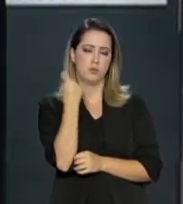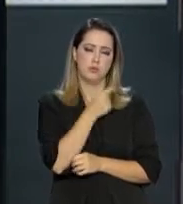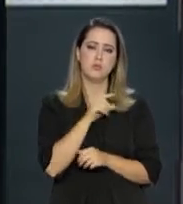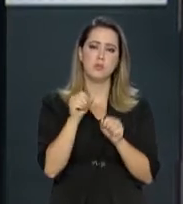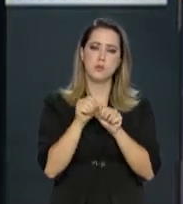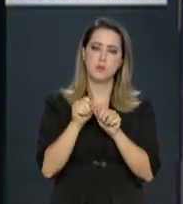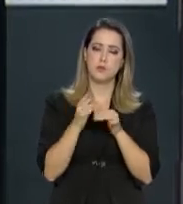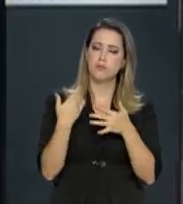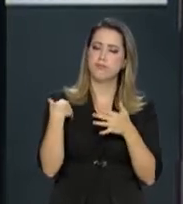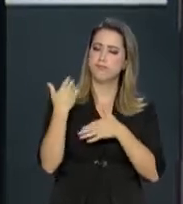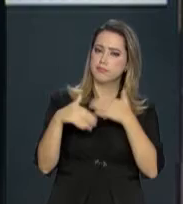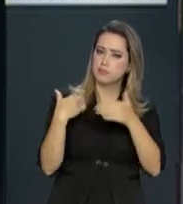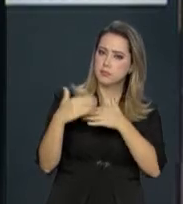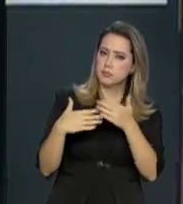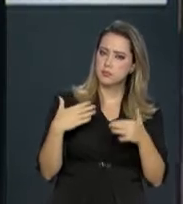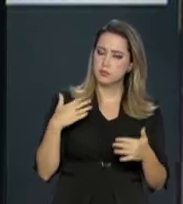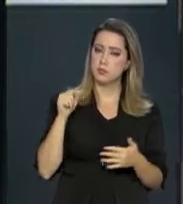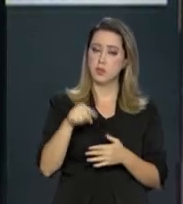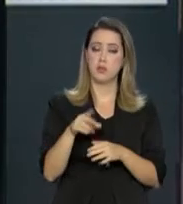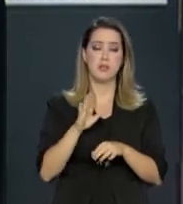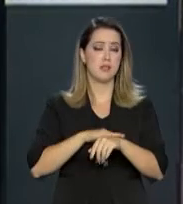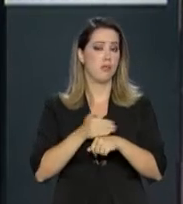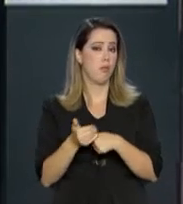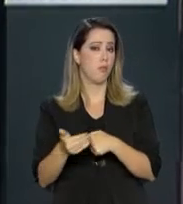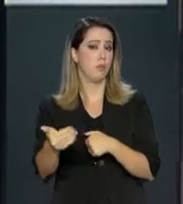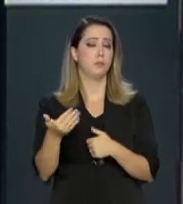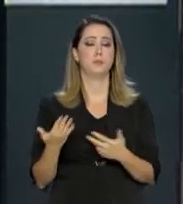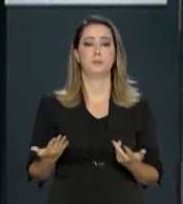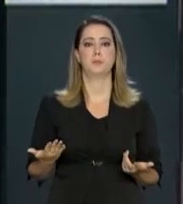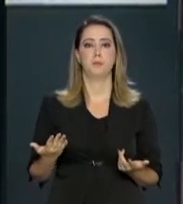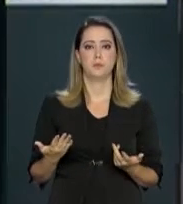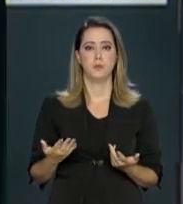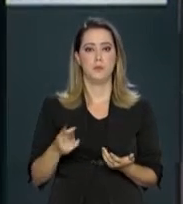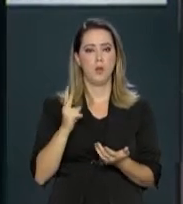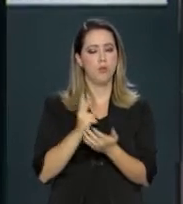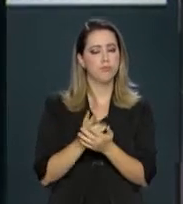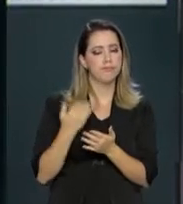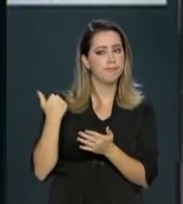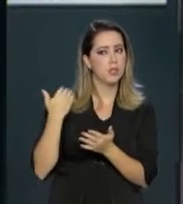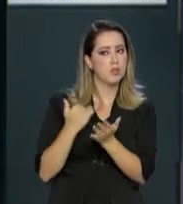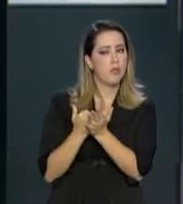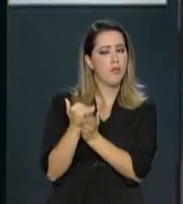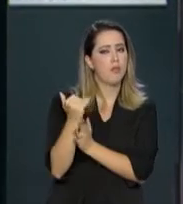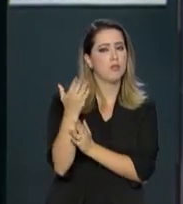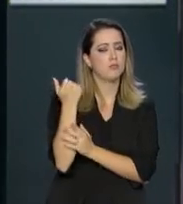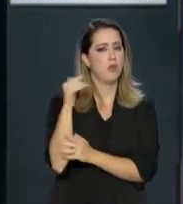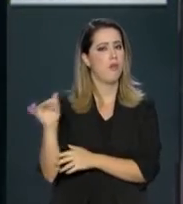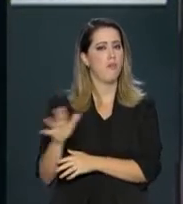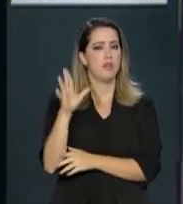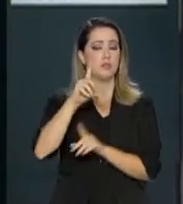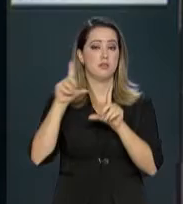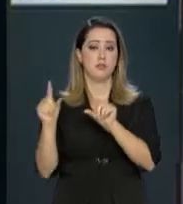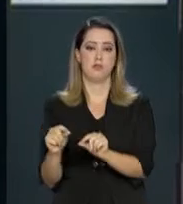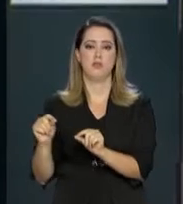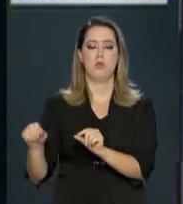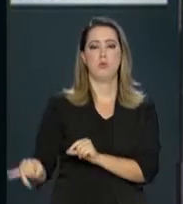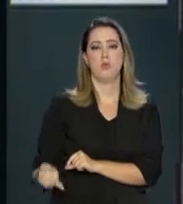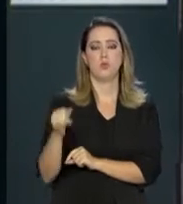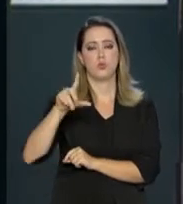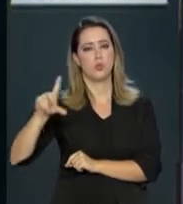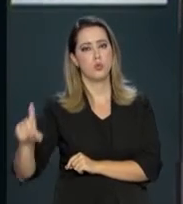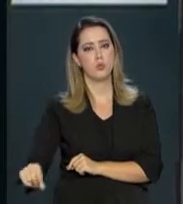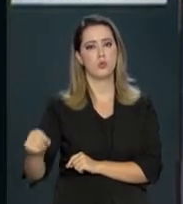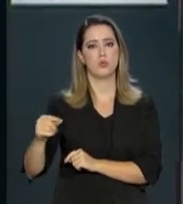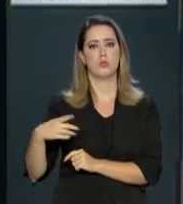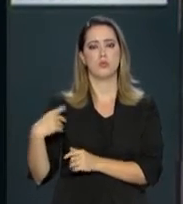feito ao longo desse período, desde a inflação que caiu, desde os juros que caíram,